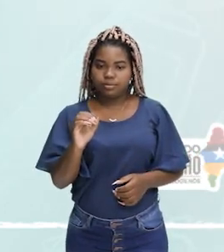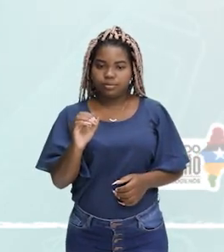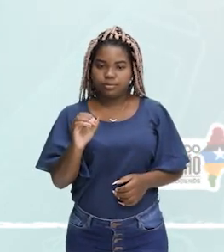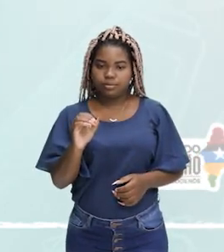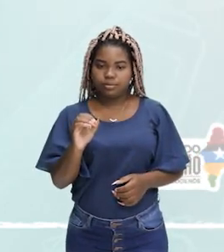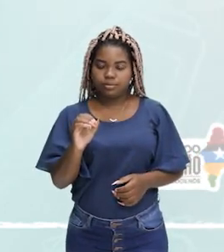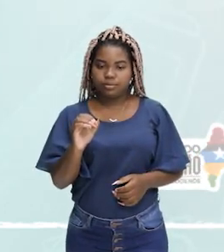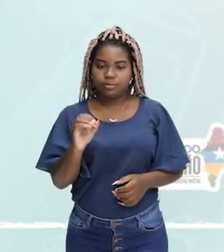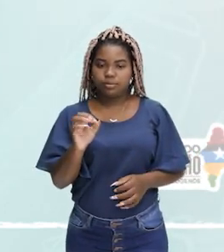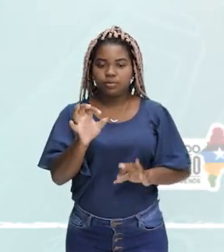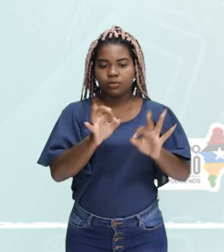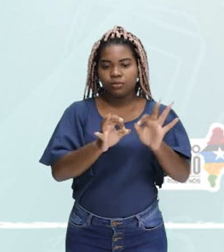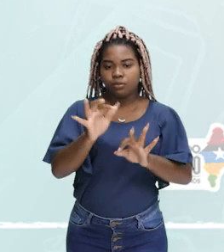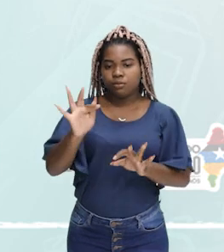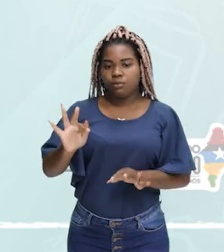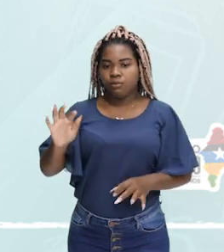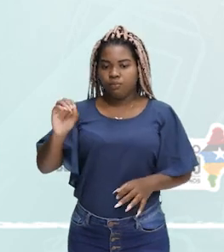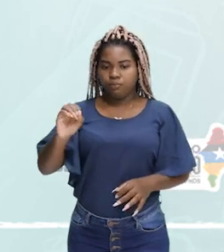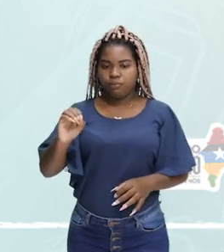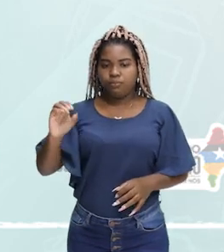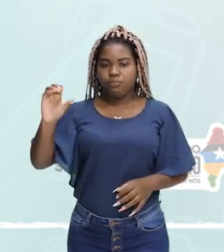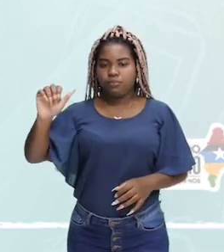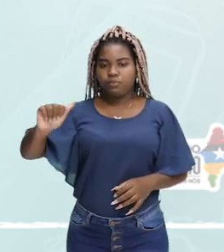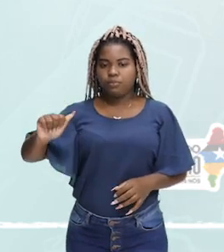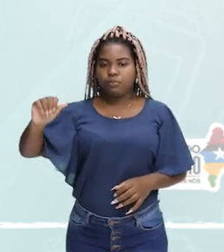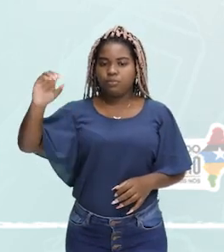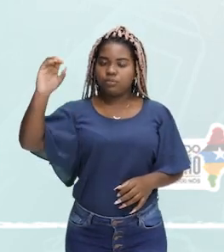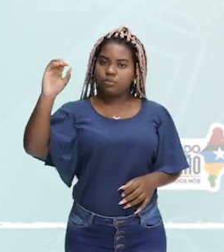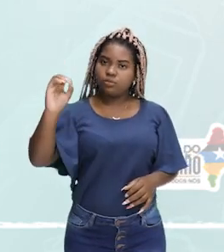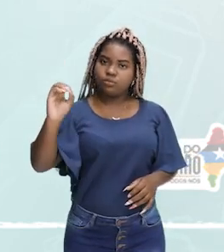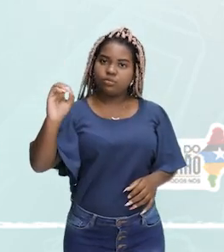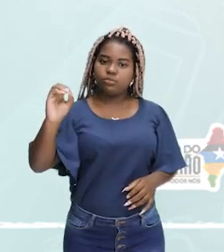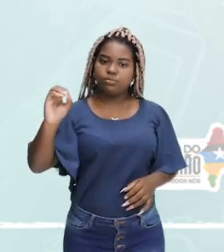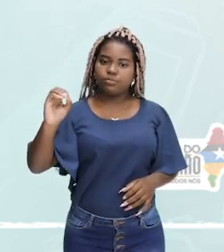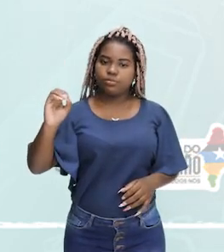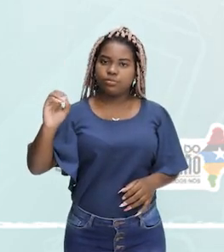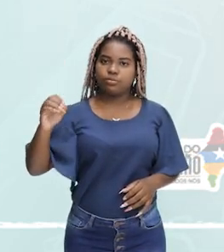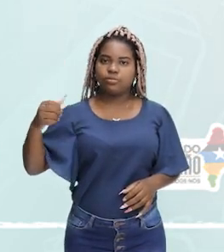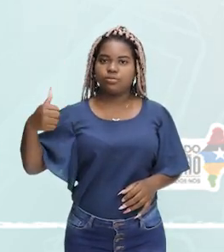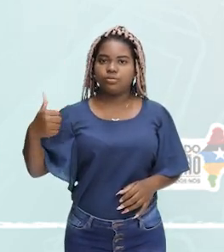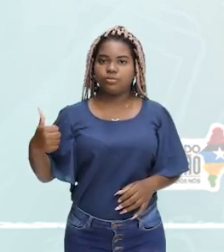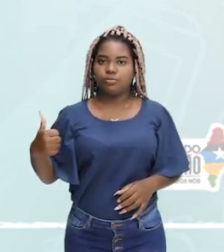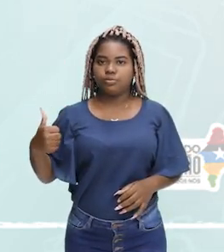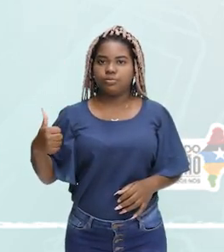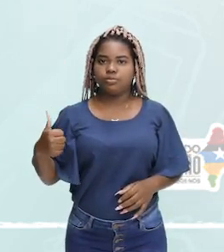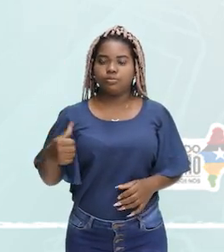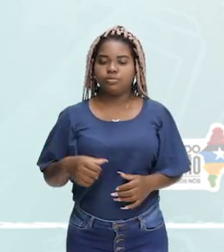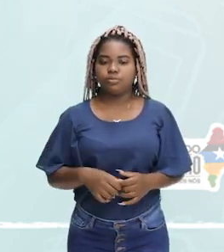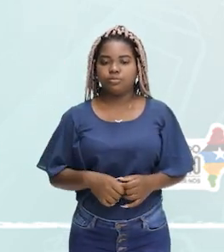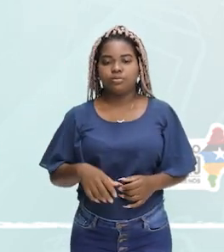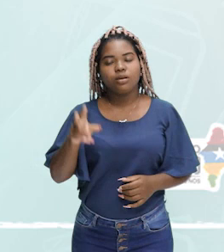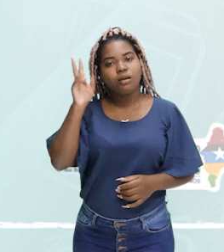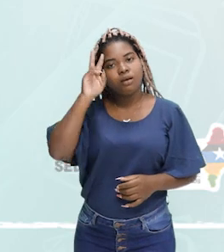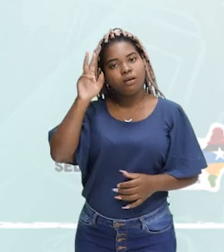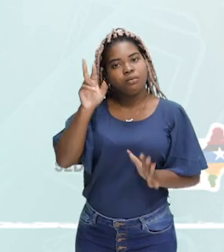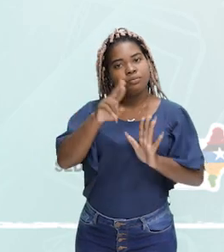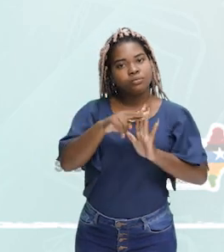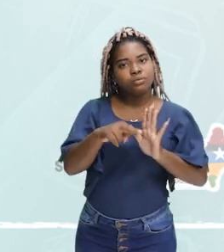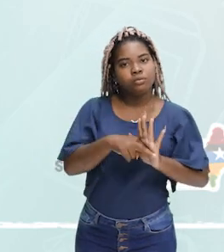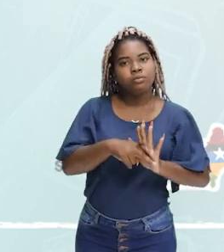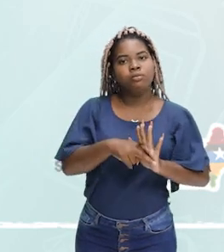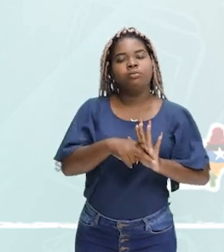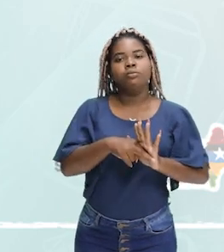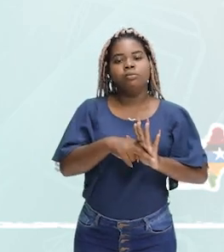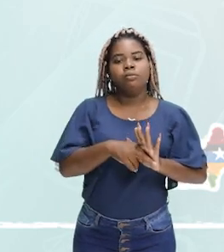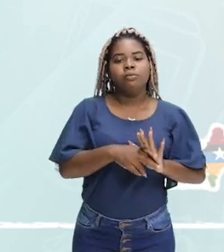o f do zero, e isso vai me levar a um a elevado a zero como resposta 1. Lembra lá da regrinha? Todo